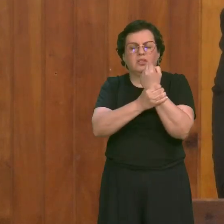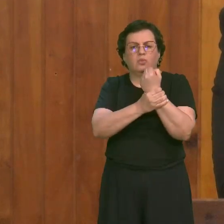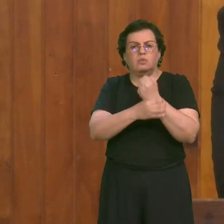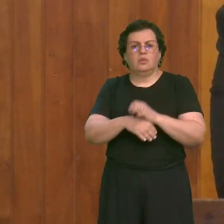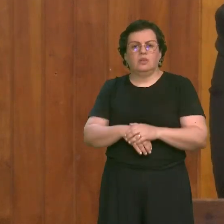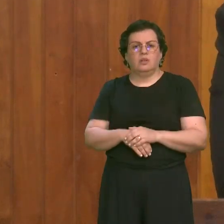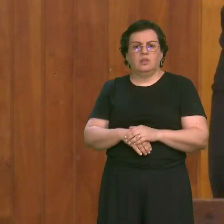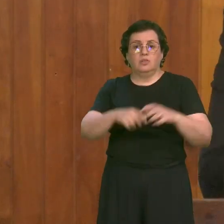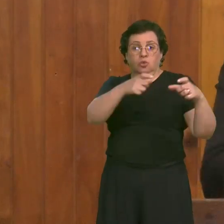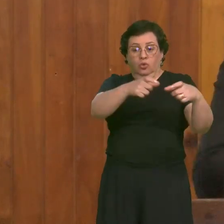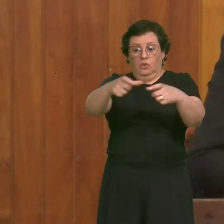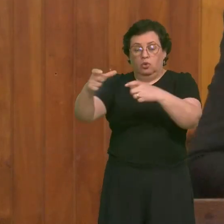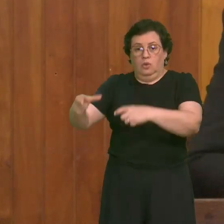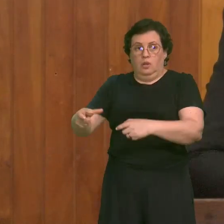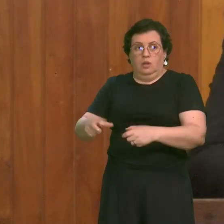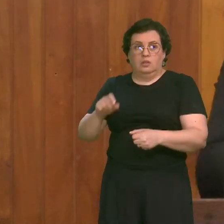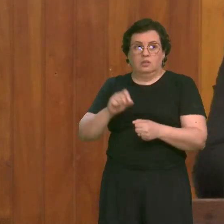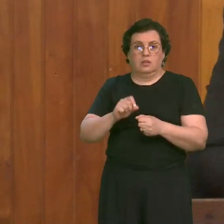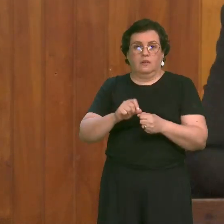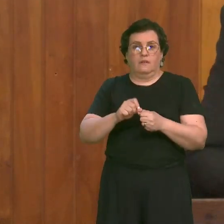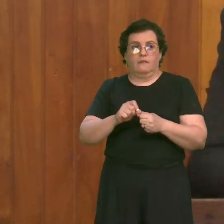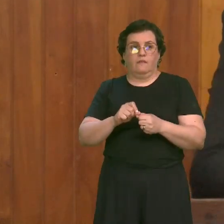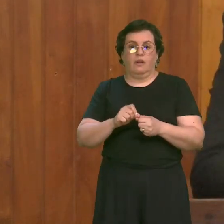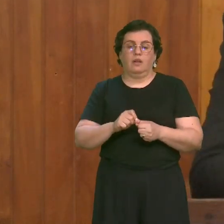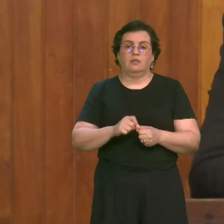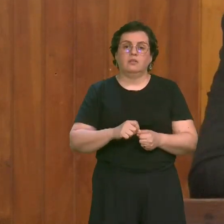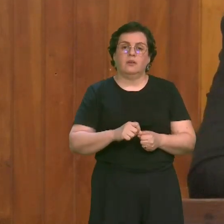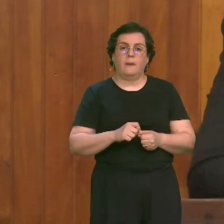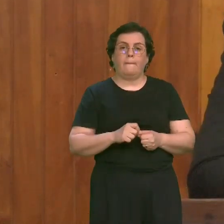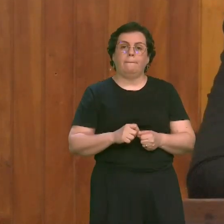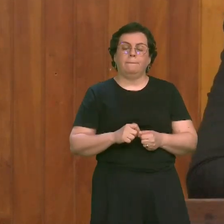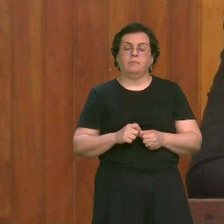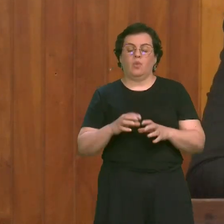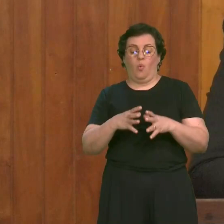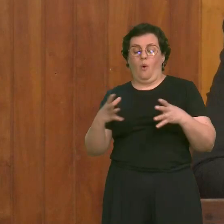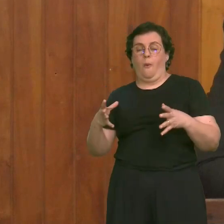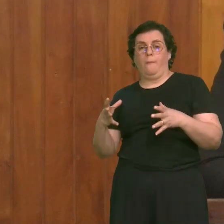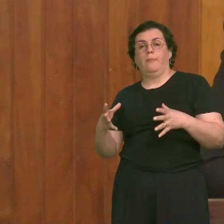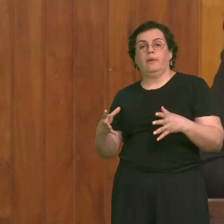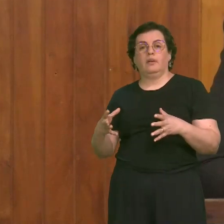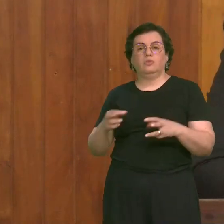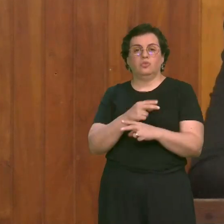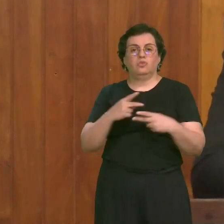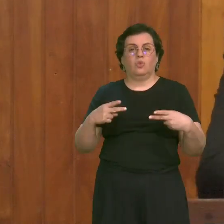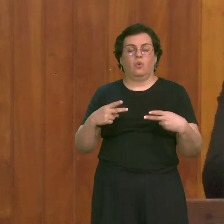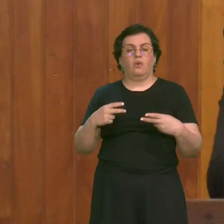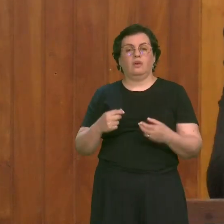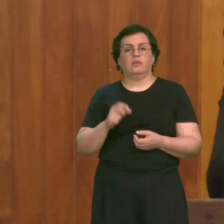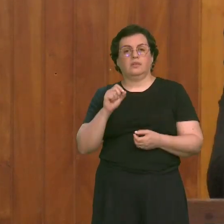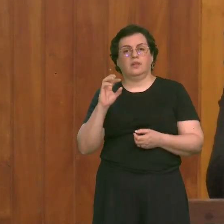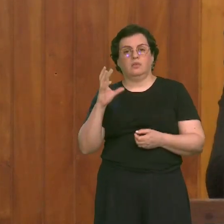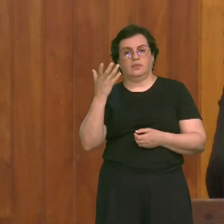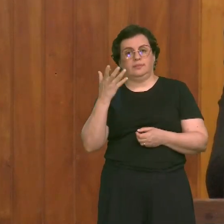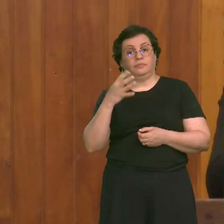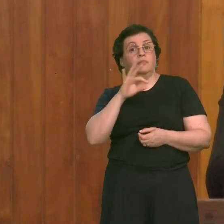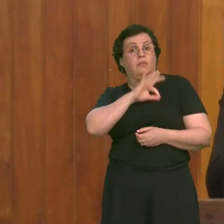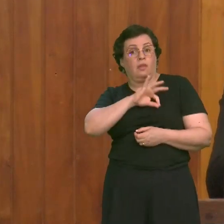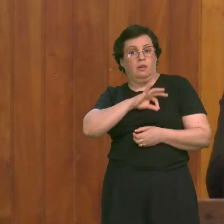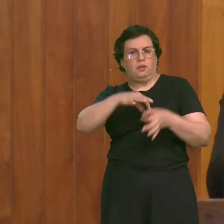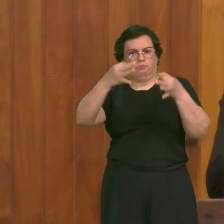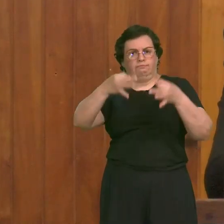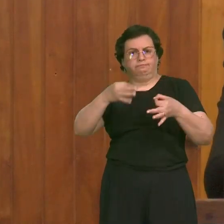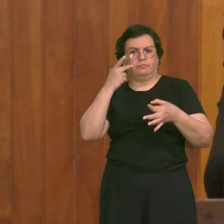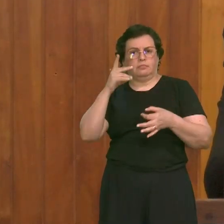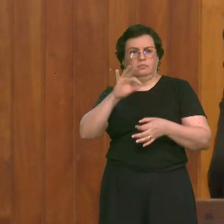nos locais onde faz um levantamento da polícia onde tem maior concentração de crimes de pró-labore os nossos